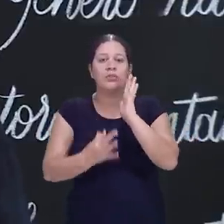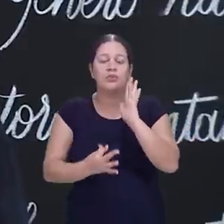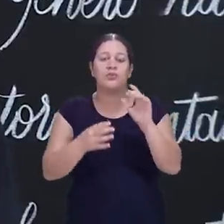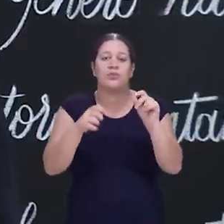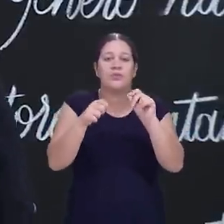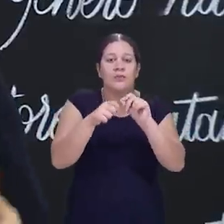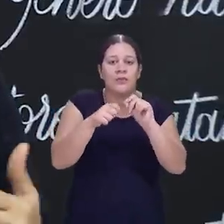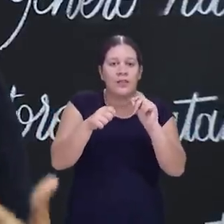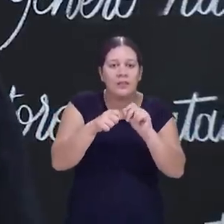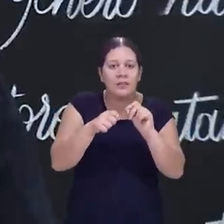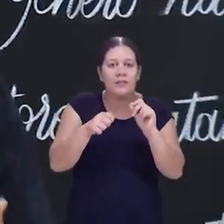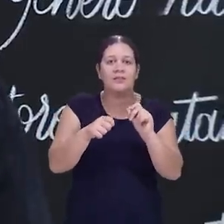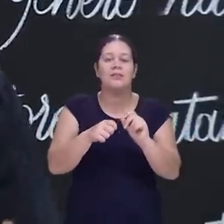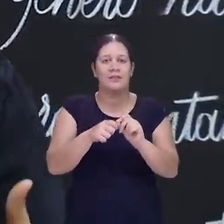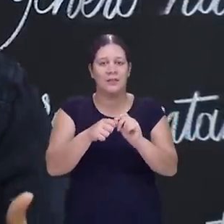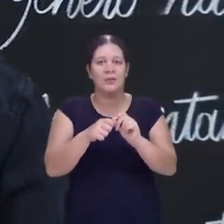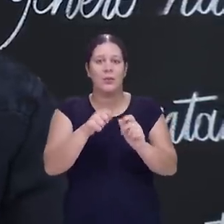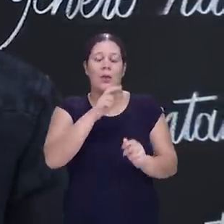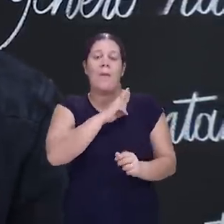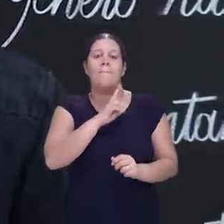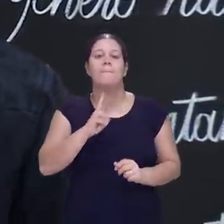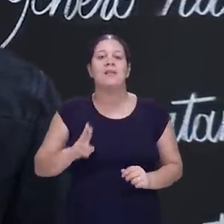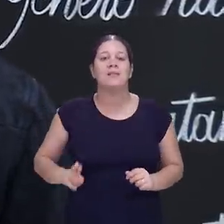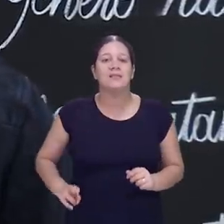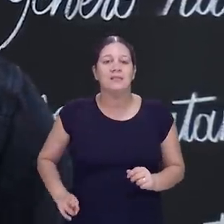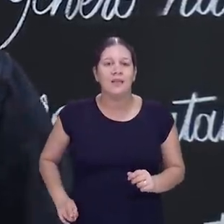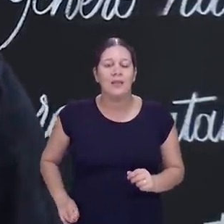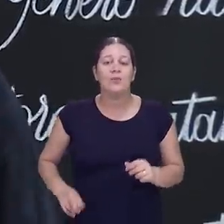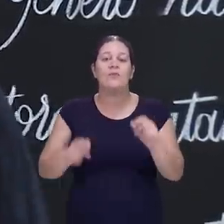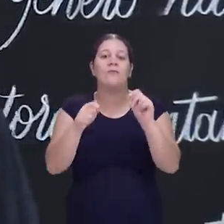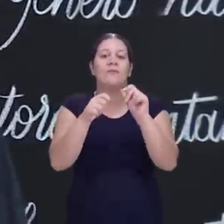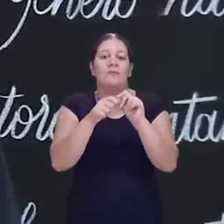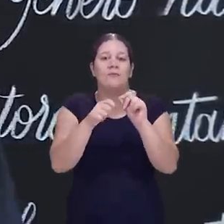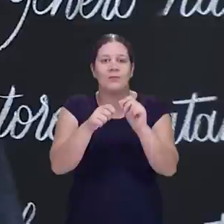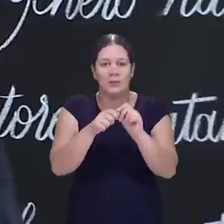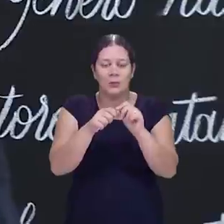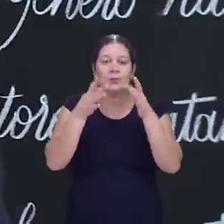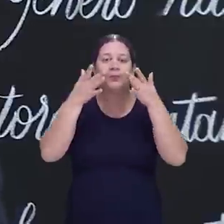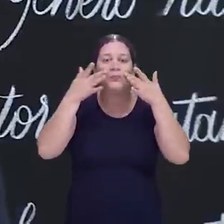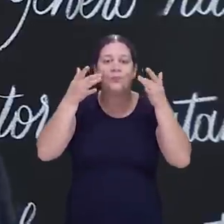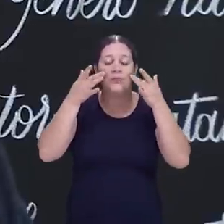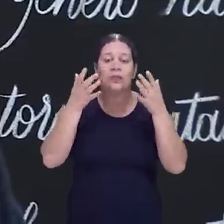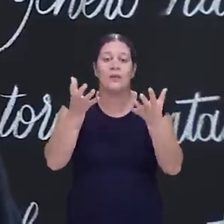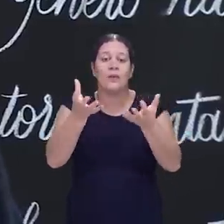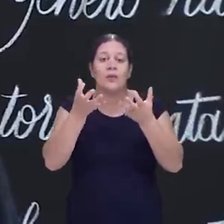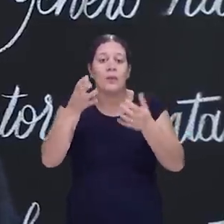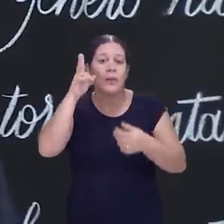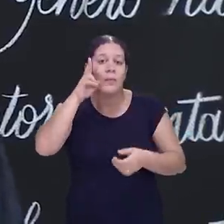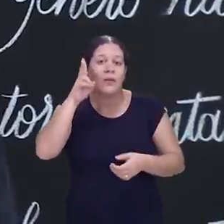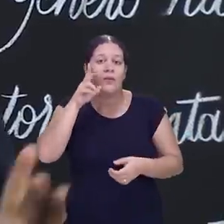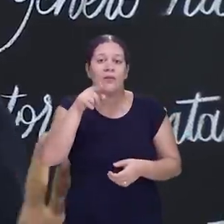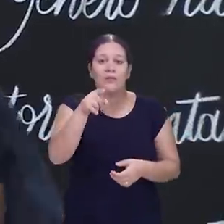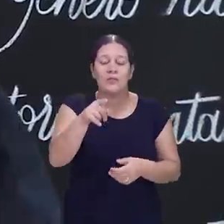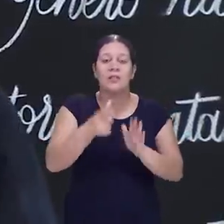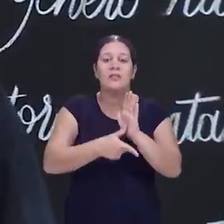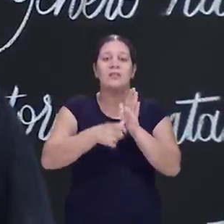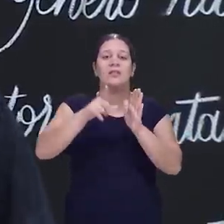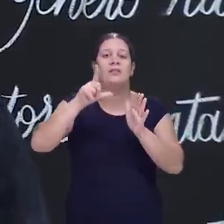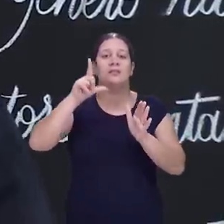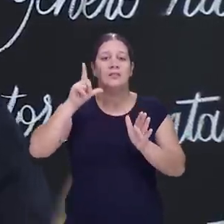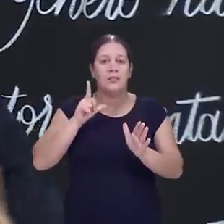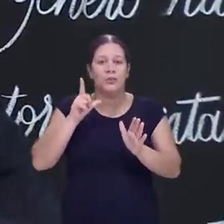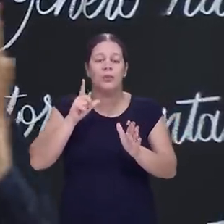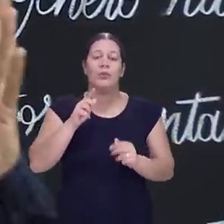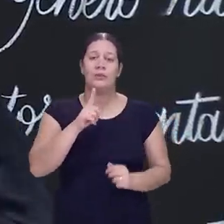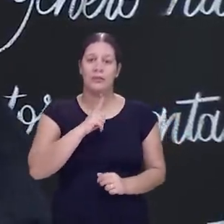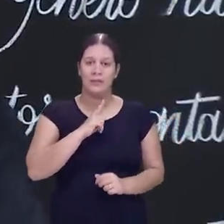feito para ser representado, encenado. Queria lembrar você, antes disso tudo, que